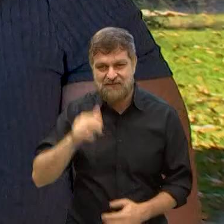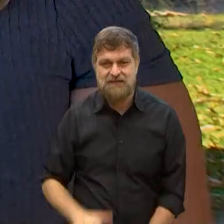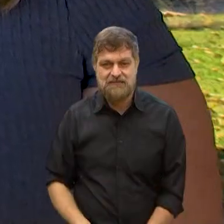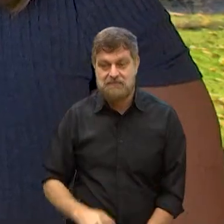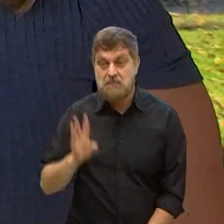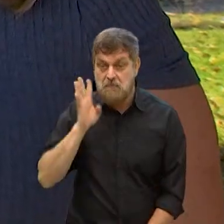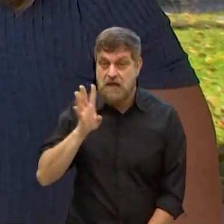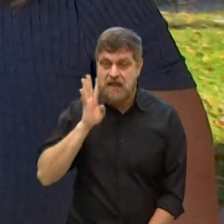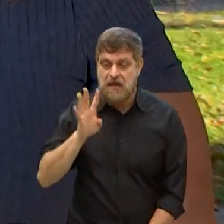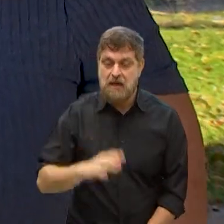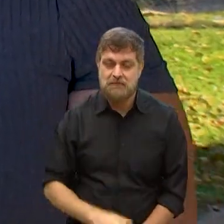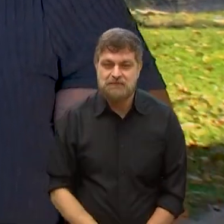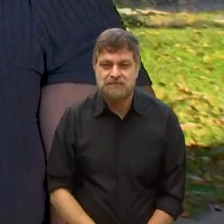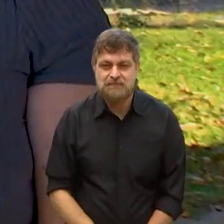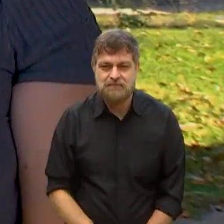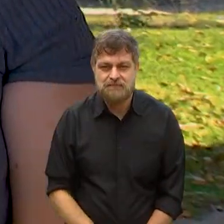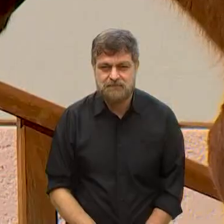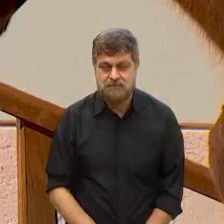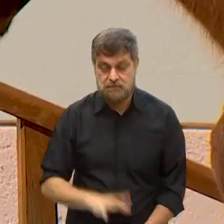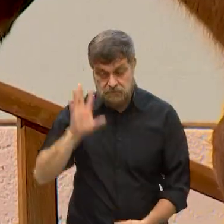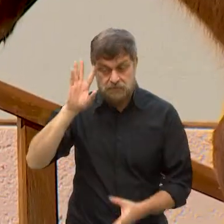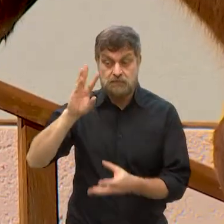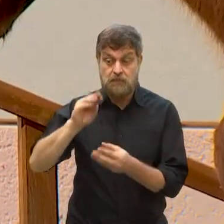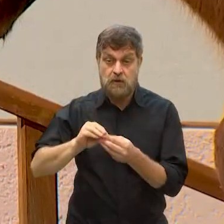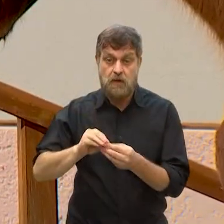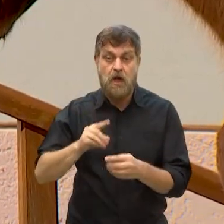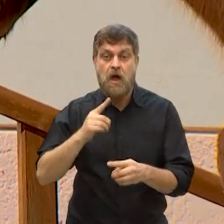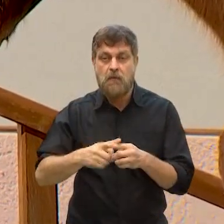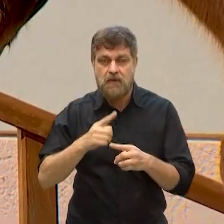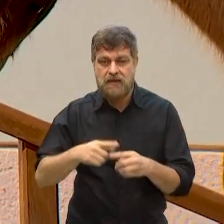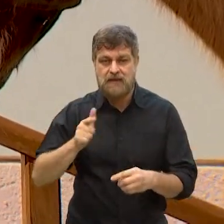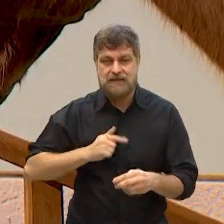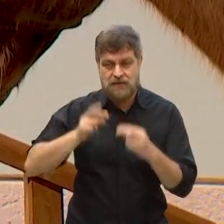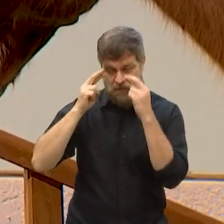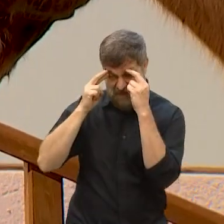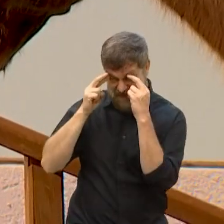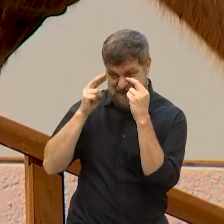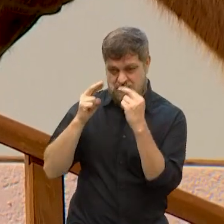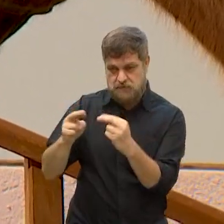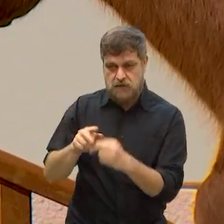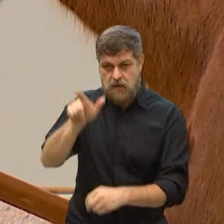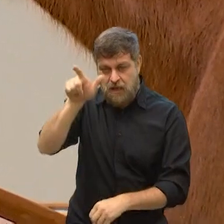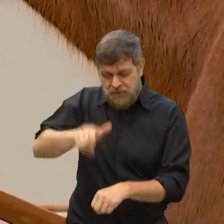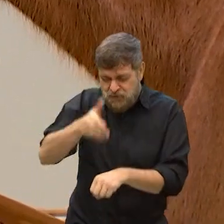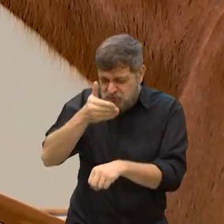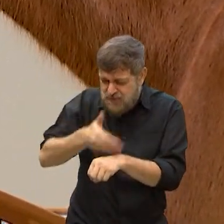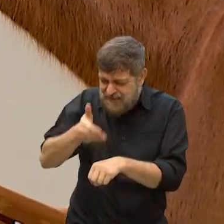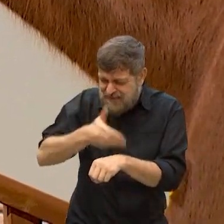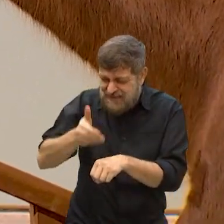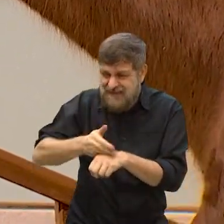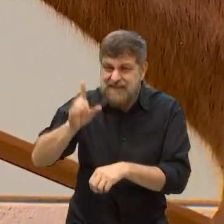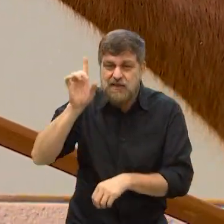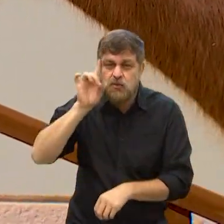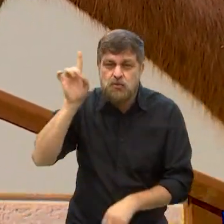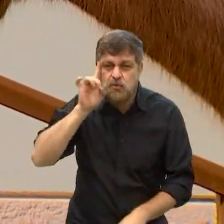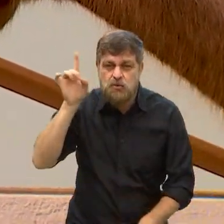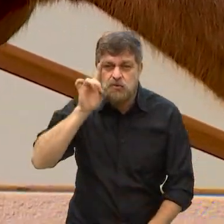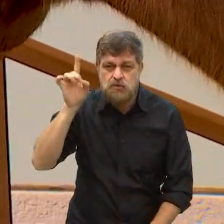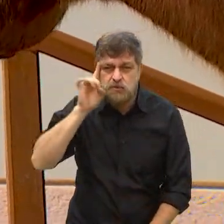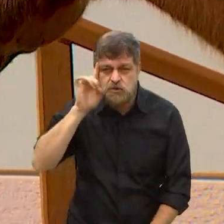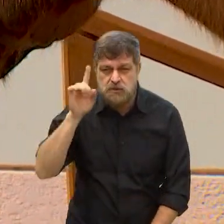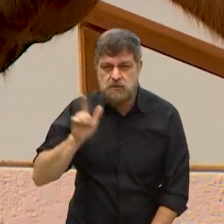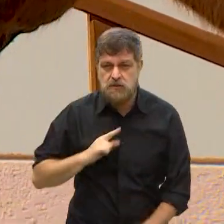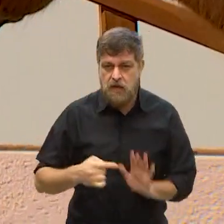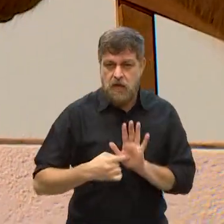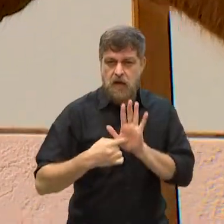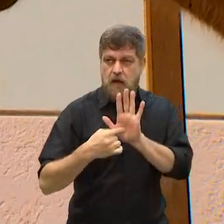com o animal, né? Então tá bem bacana. E esse resultado só é possível porque o respeito de quem lida diariamente